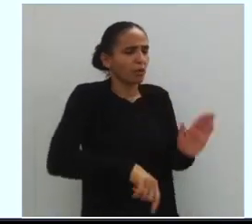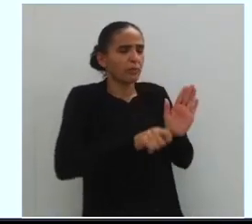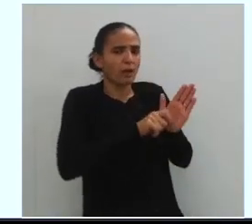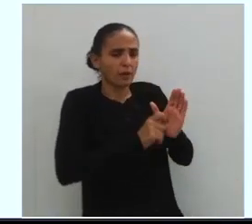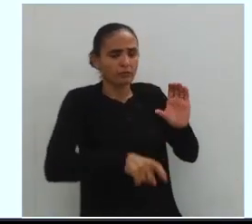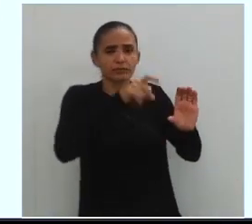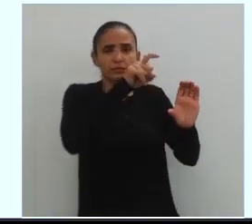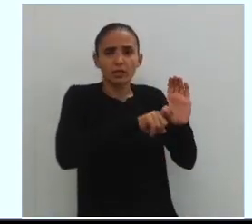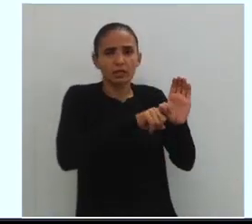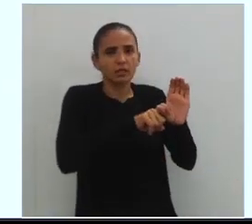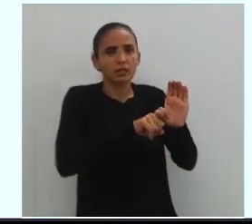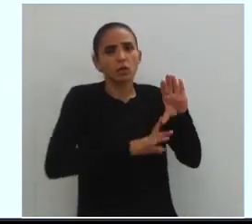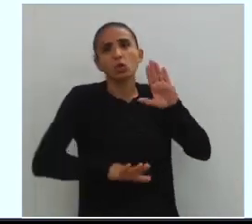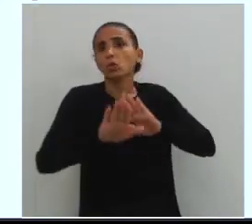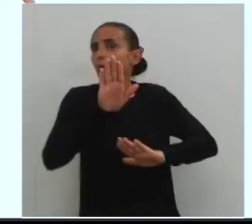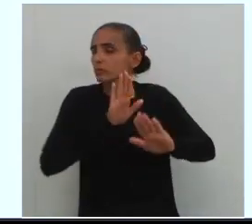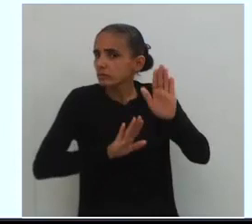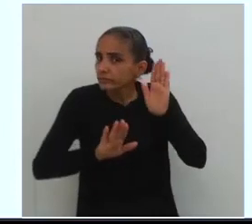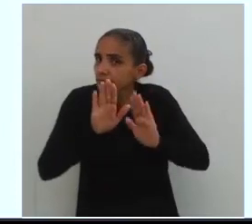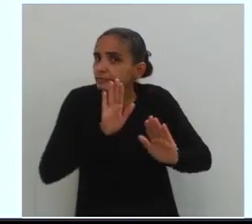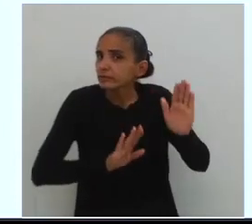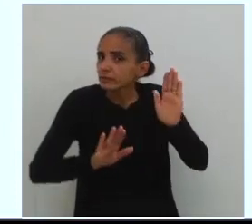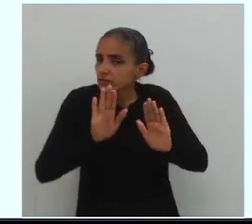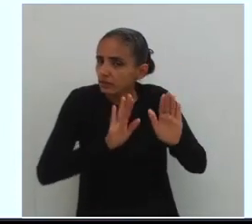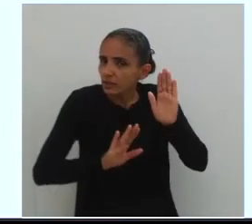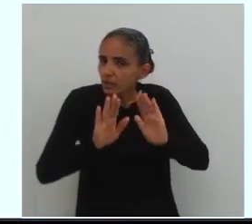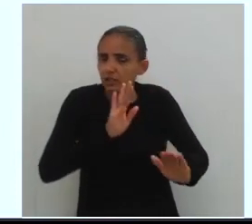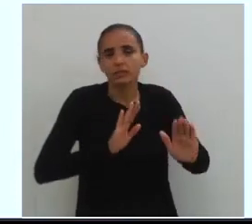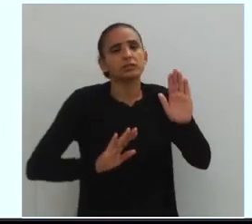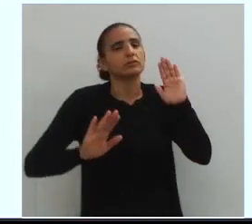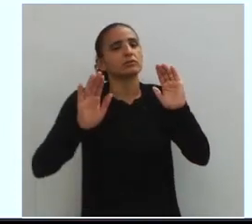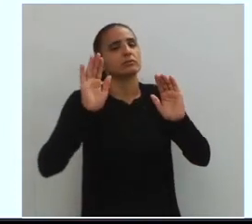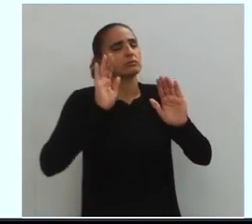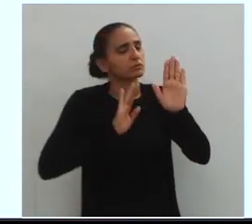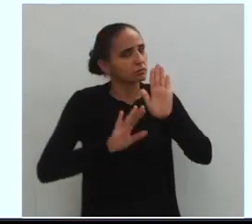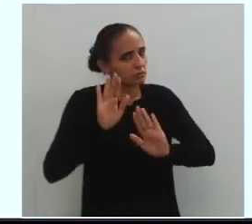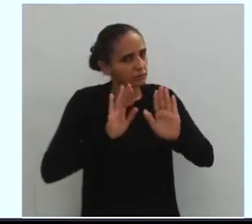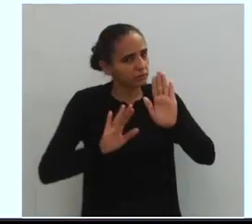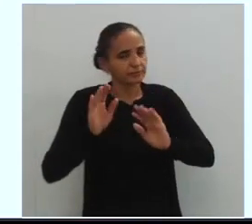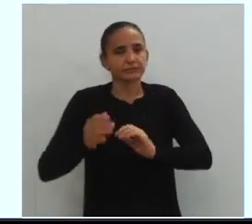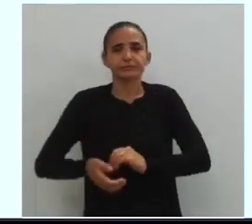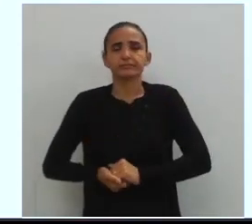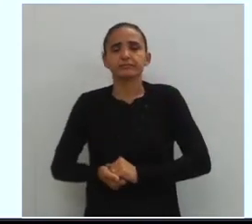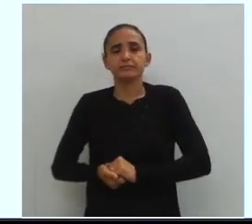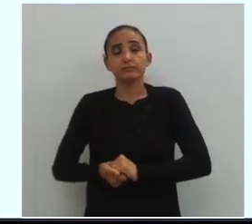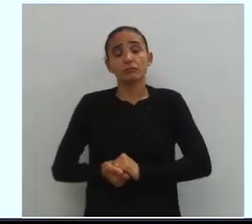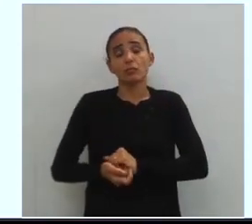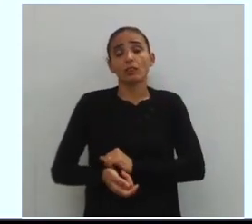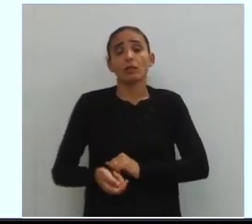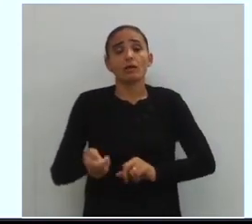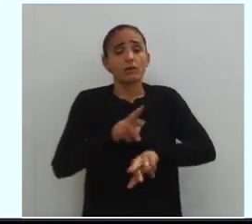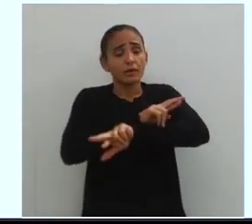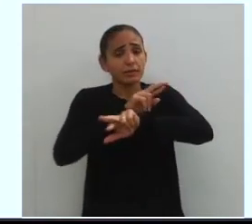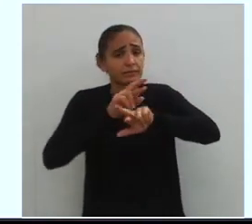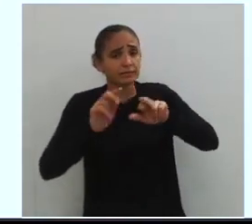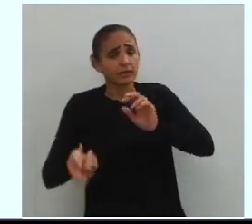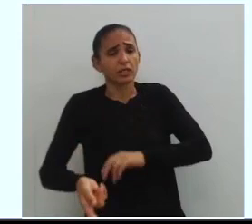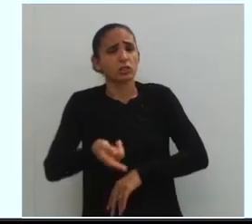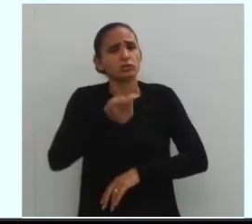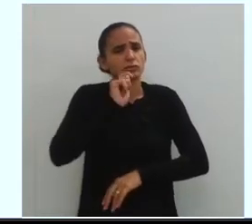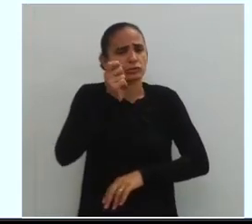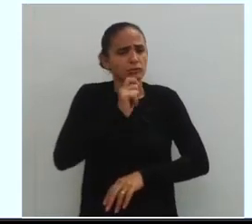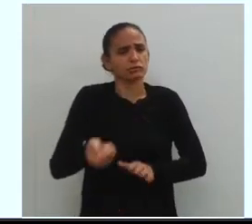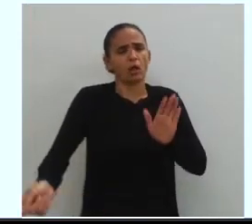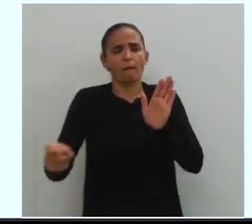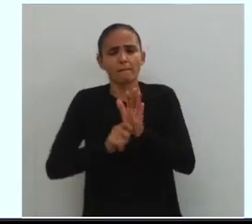escolar. Nada de procurar a droga como fuga. Tenta resolver outros problemas. As drogas também, elas vão